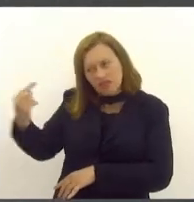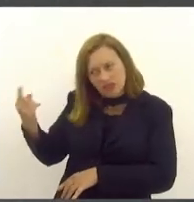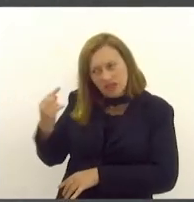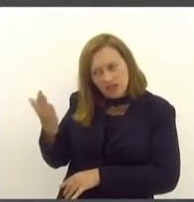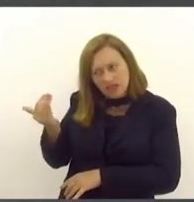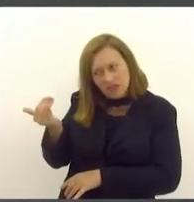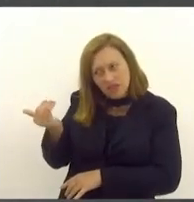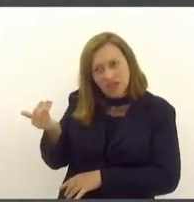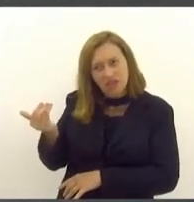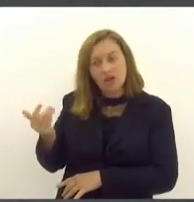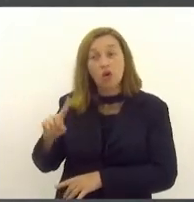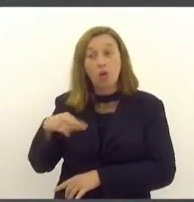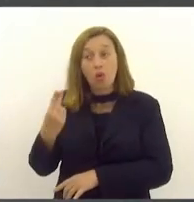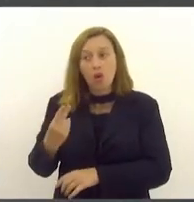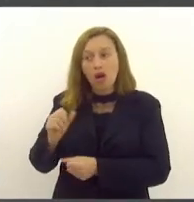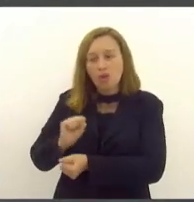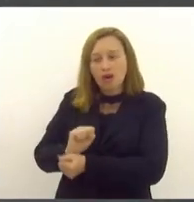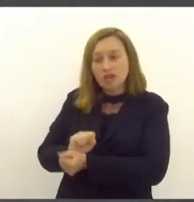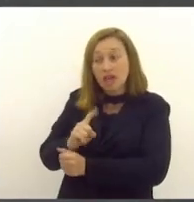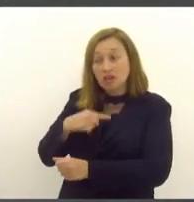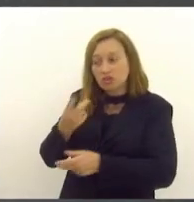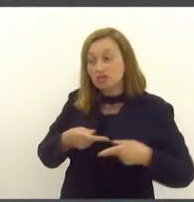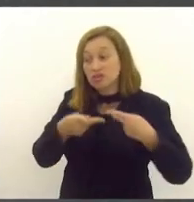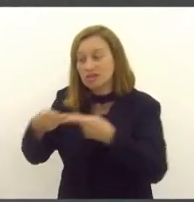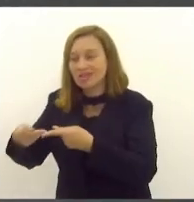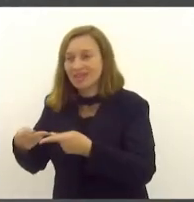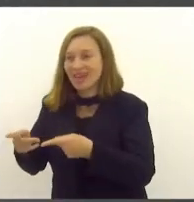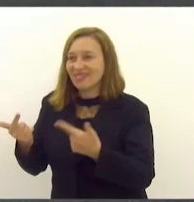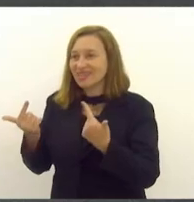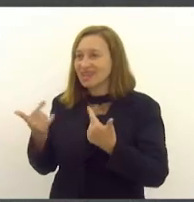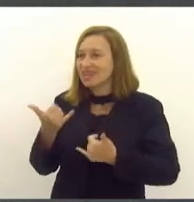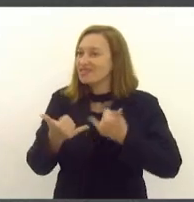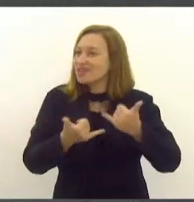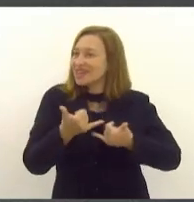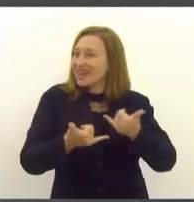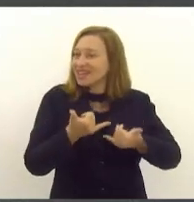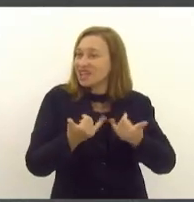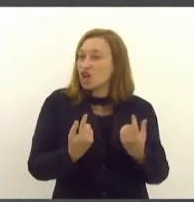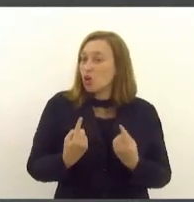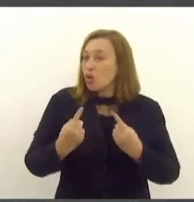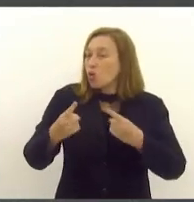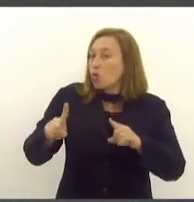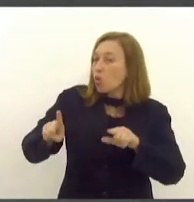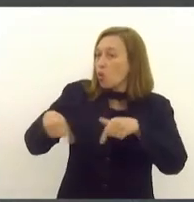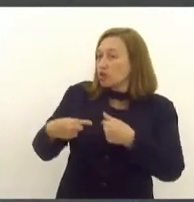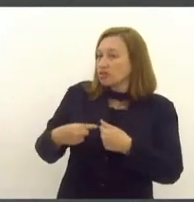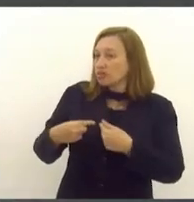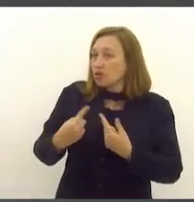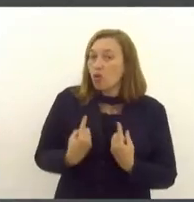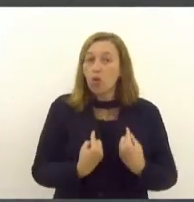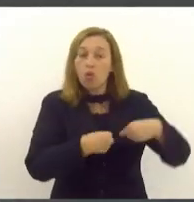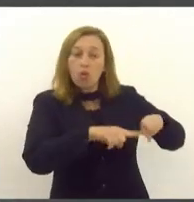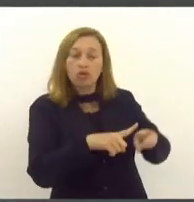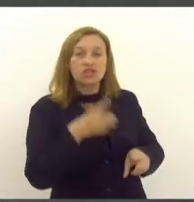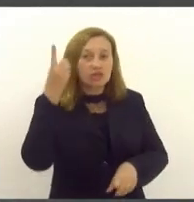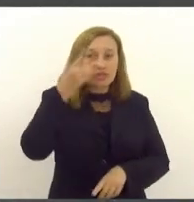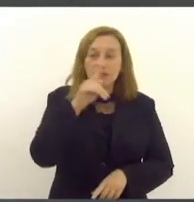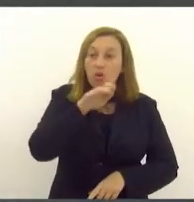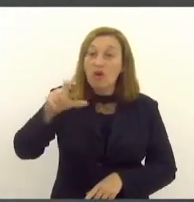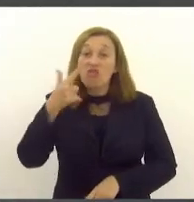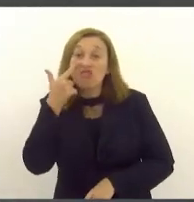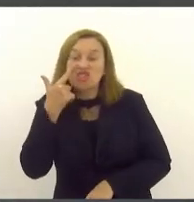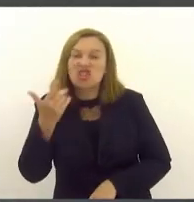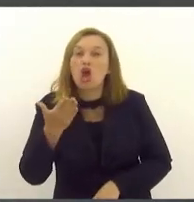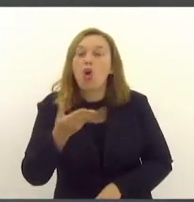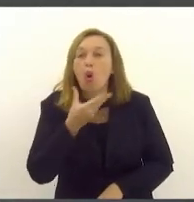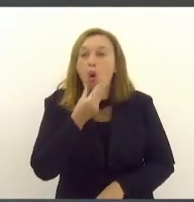ou então esperar Quando a gente tiver por aí e fazer a sua gracinha contra a minha pessoa ou contra o deputado pobel vamos ver se você é